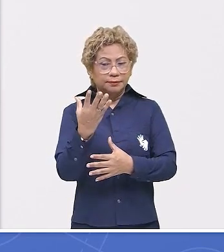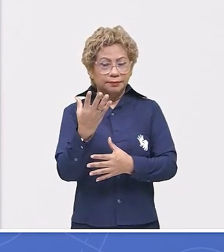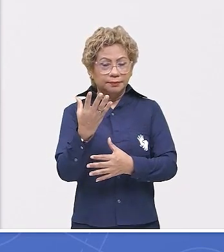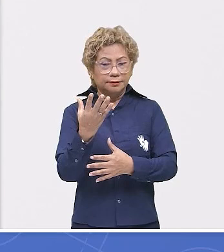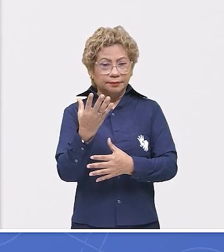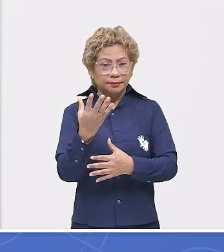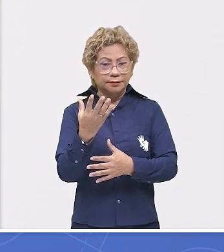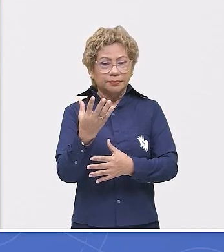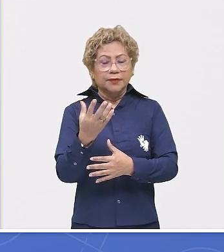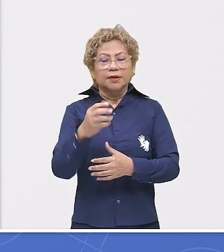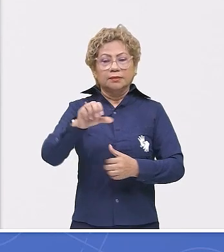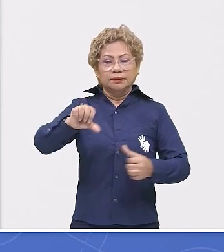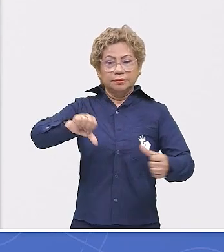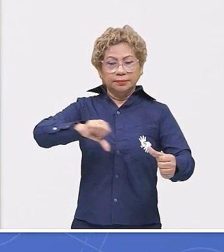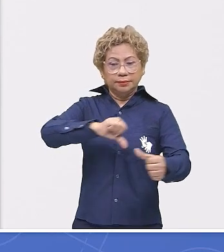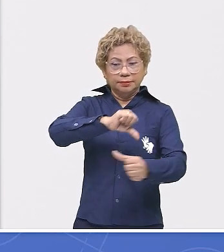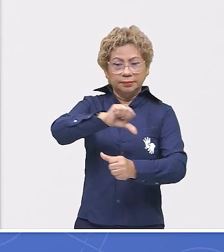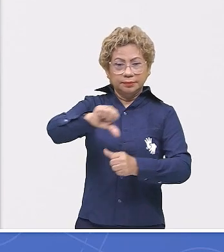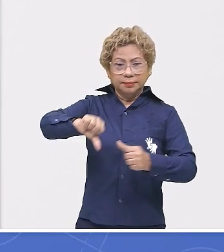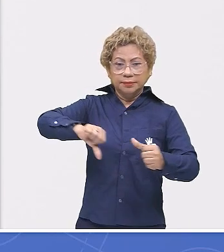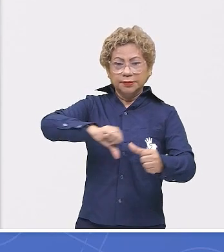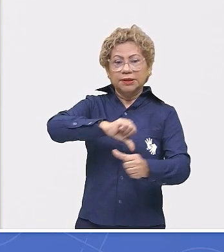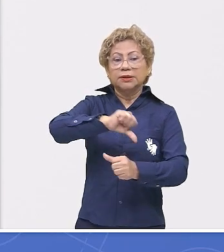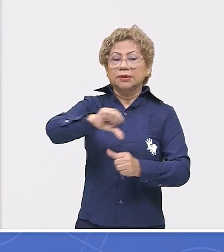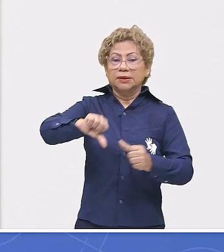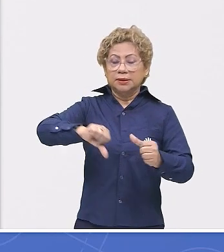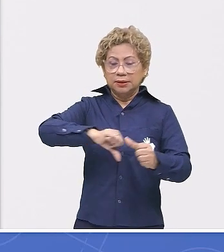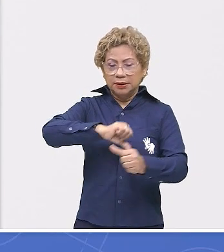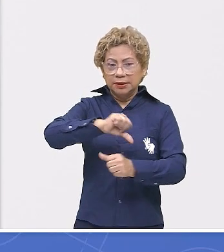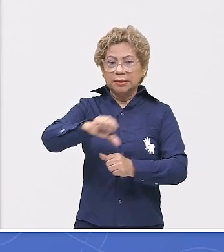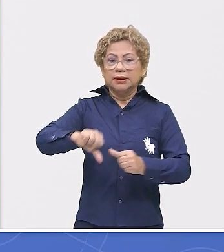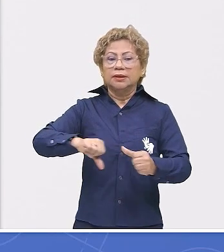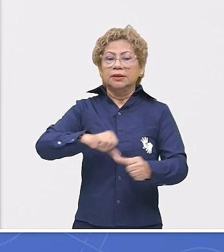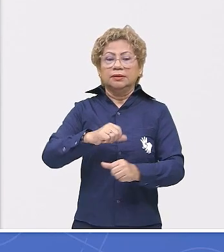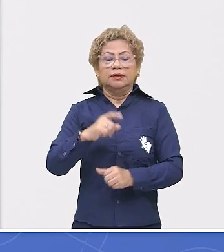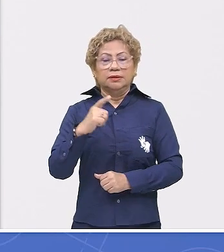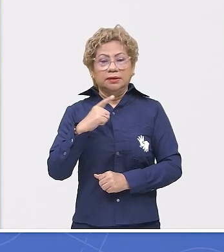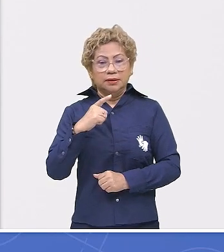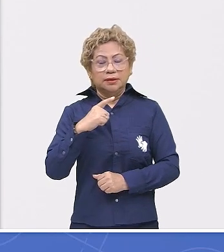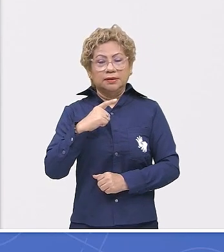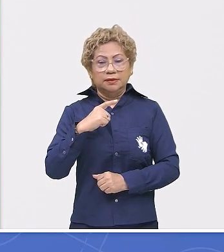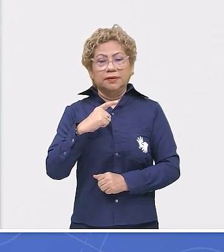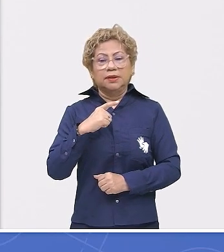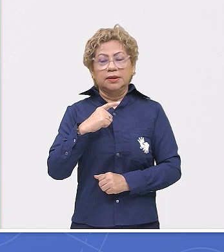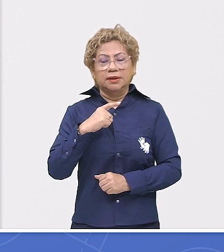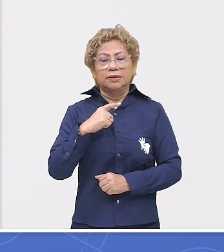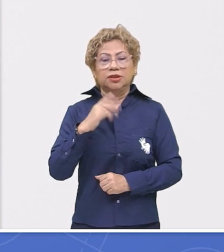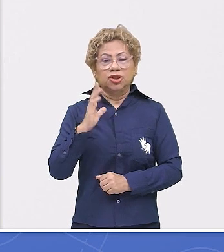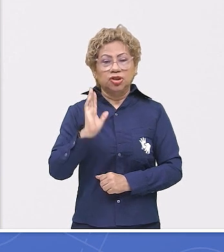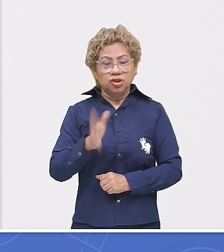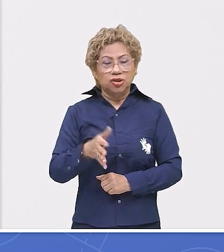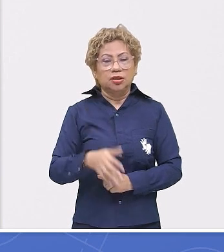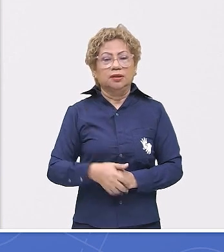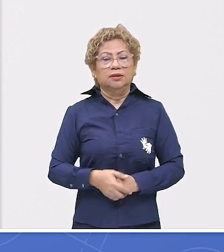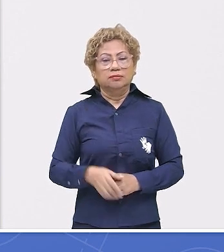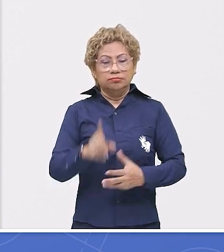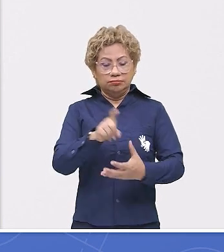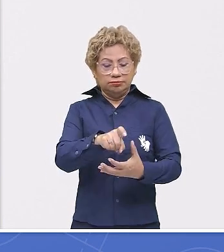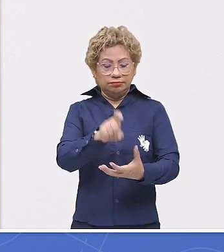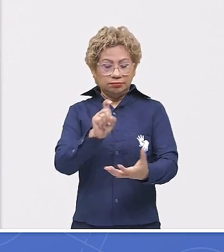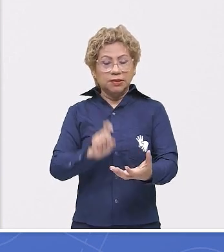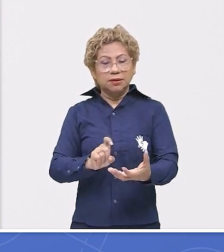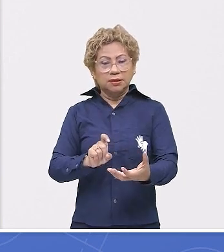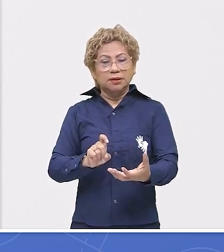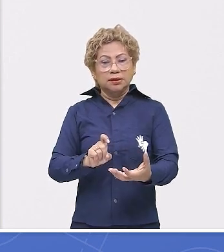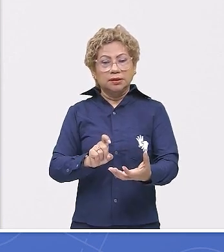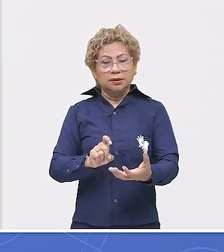internacional da mudança da data, que é aí a continuação do meridiano de Greenwich, tá? Então,